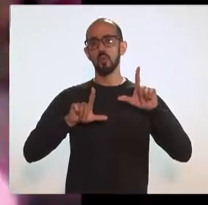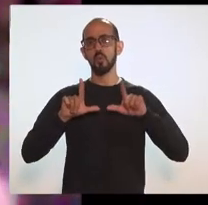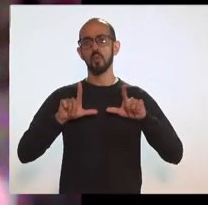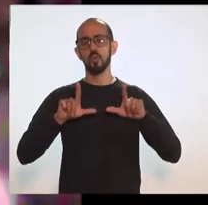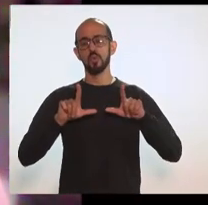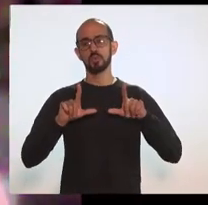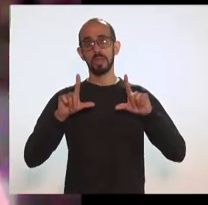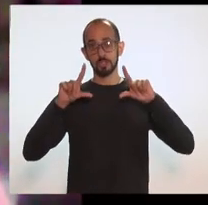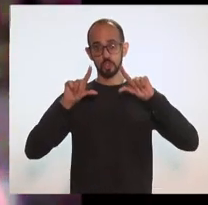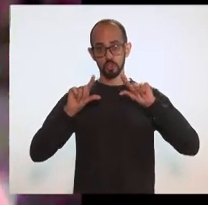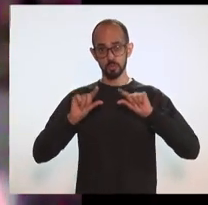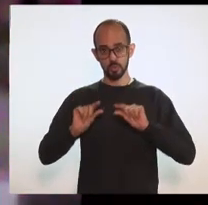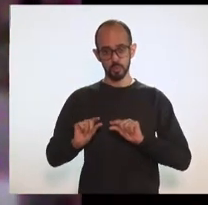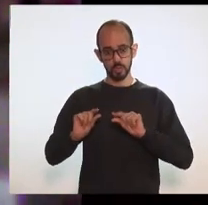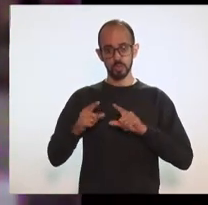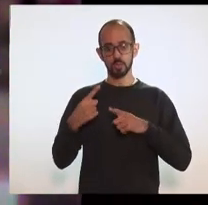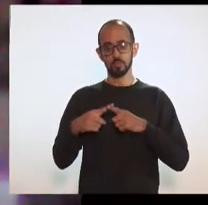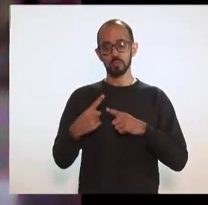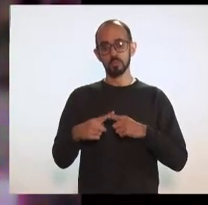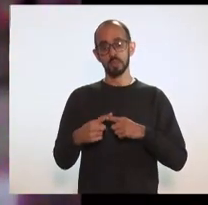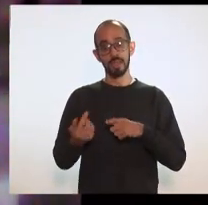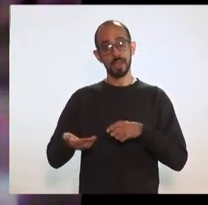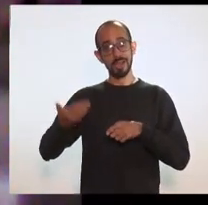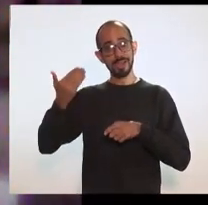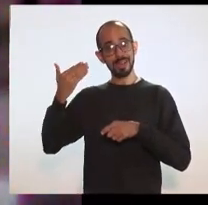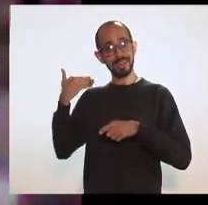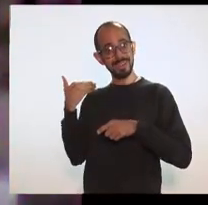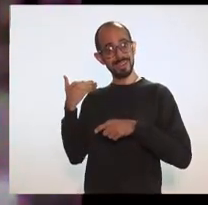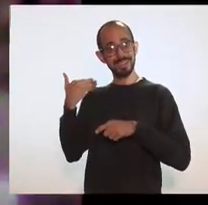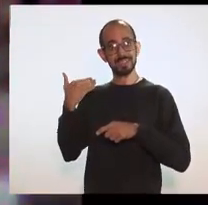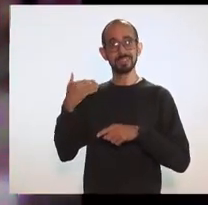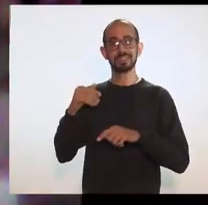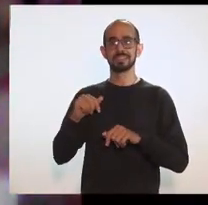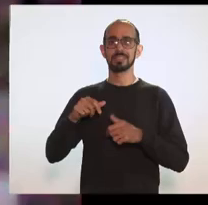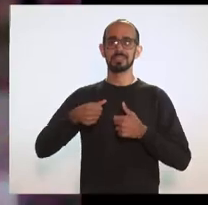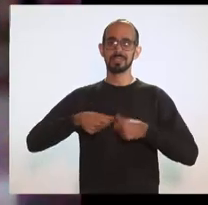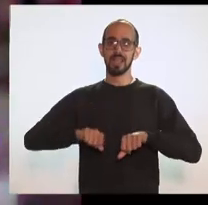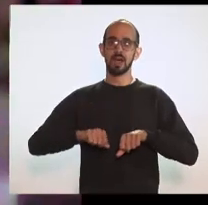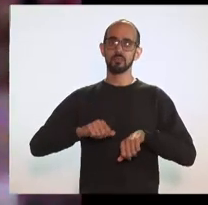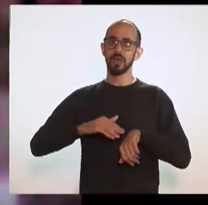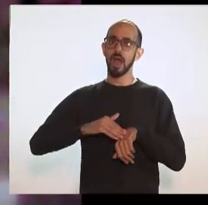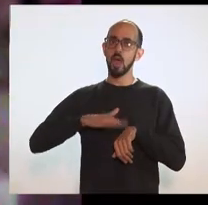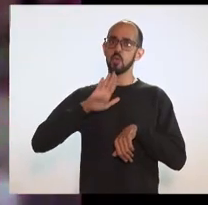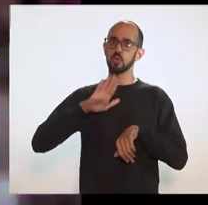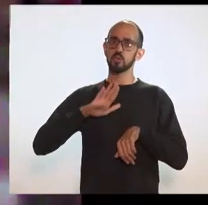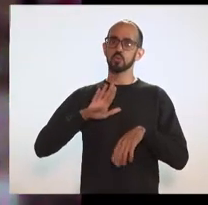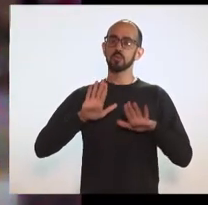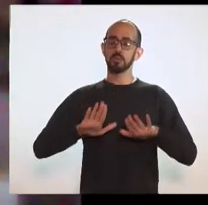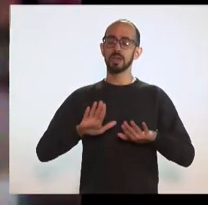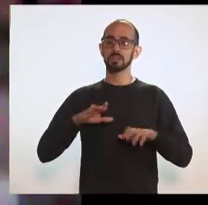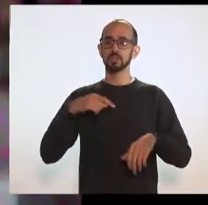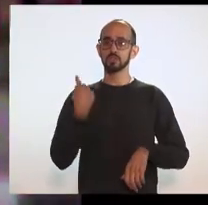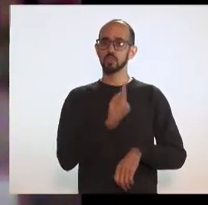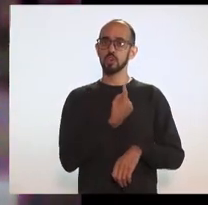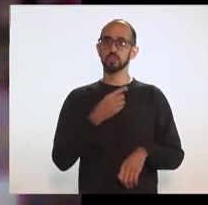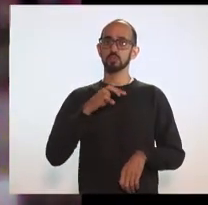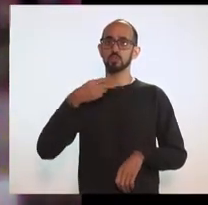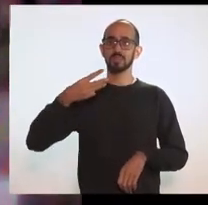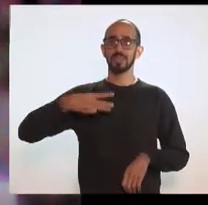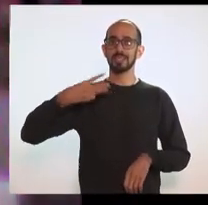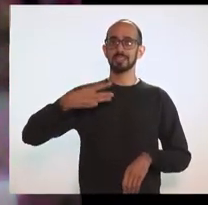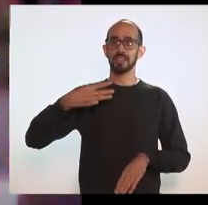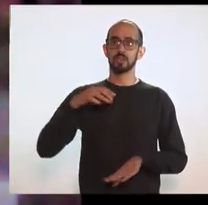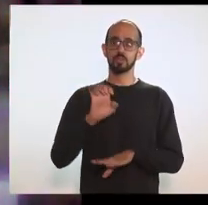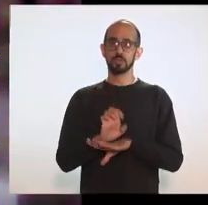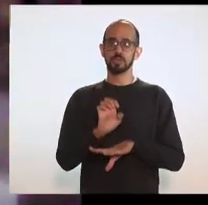de diminuição porque vimos de Patamares é muito alto meu pinto somos o terceiro estado com maior